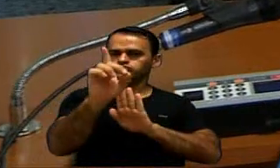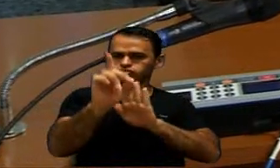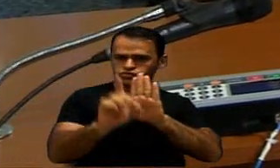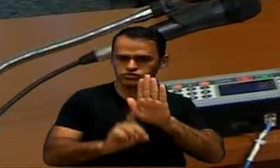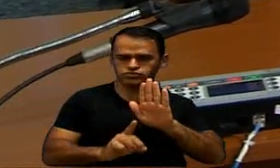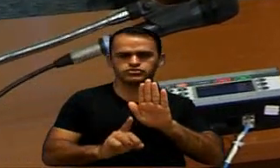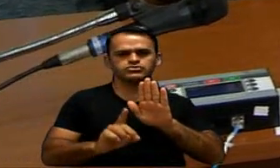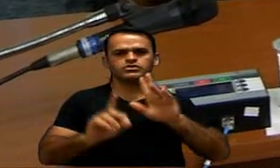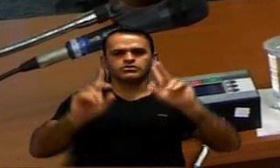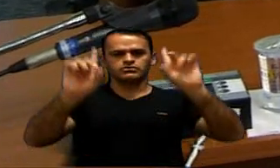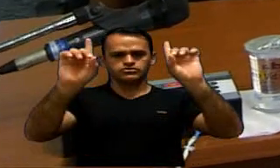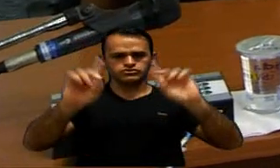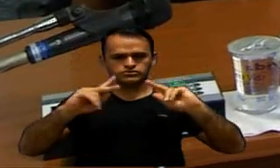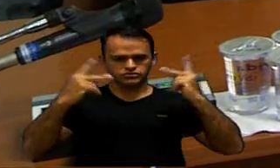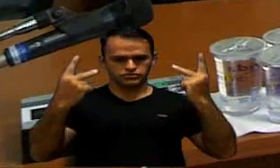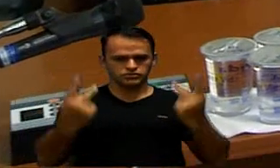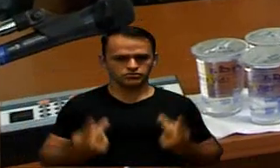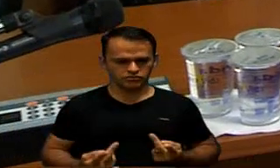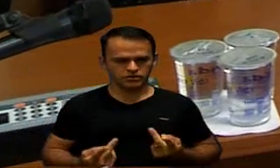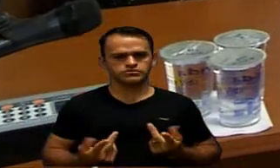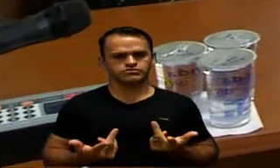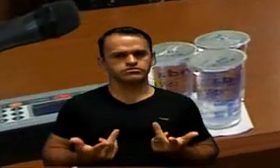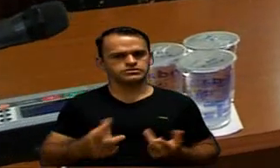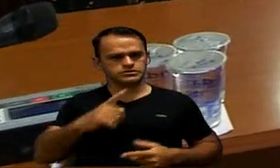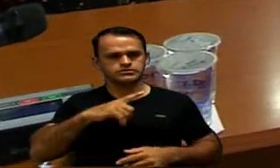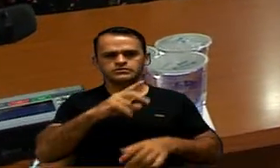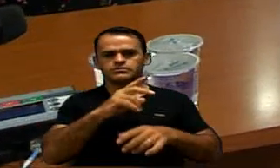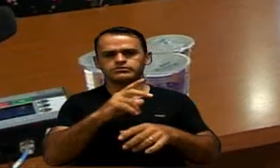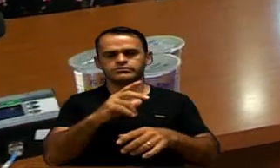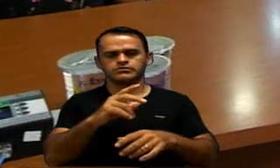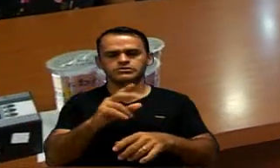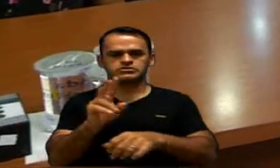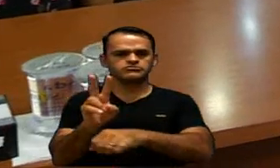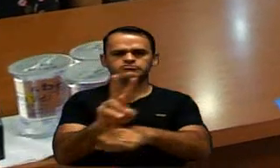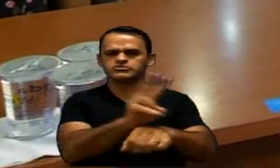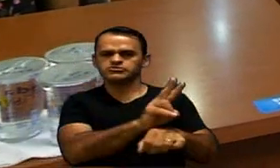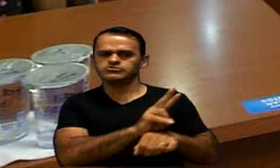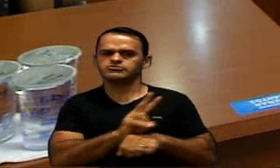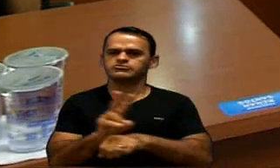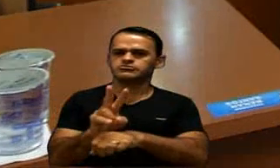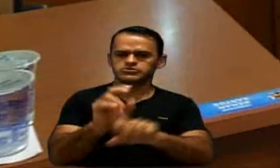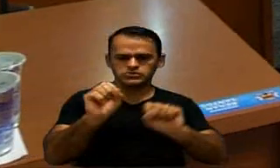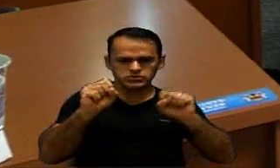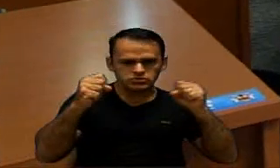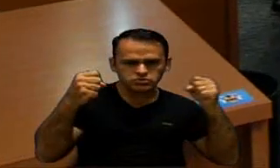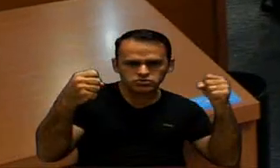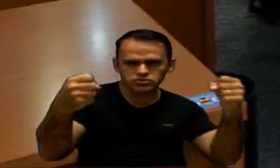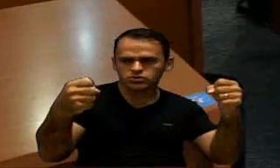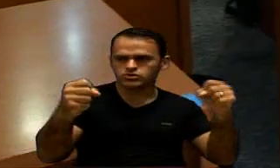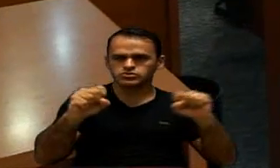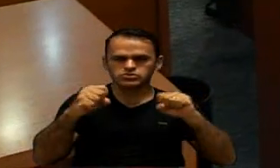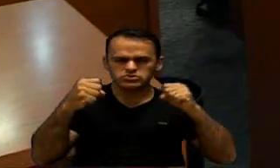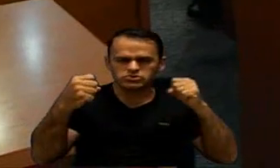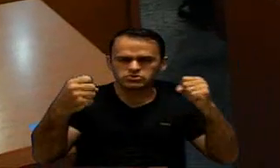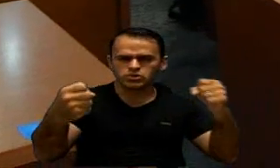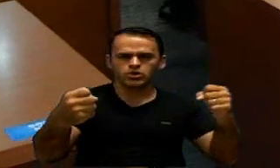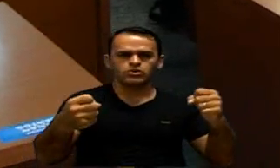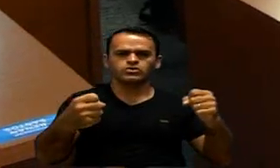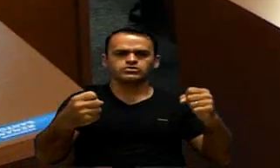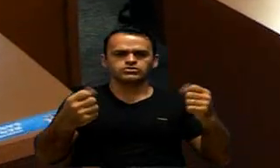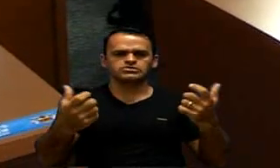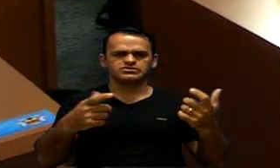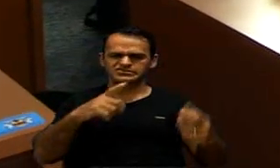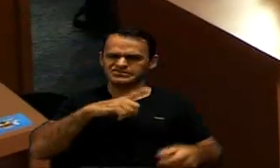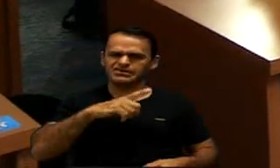humanos e foi assassinada brutalmente por defender o que acreditava, por lutar contra a matança, né,